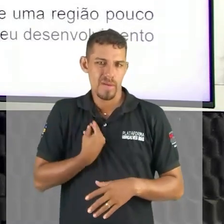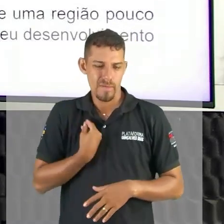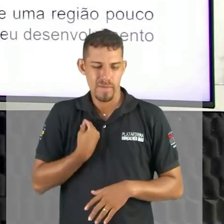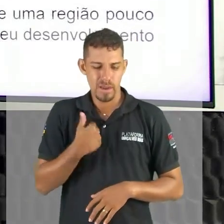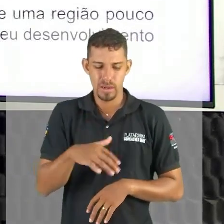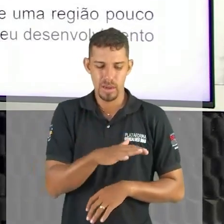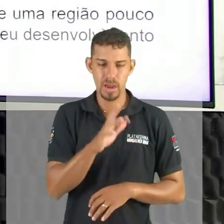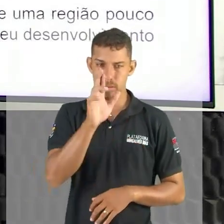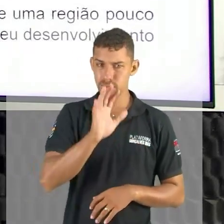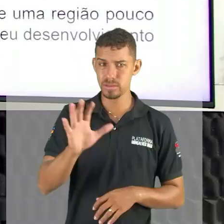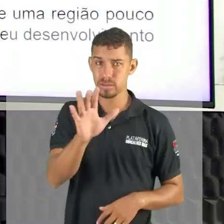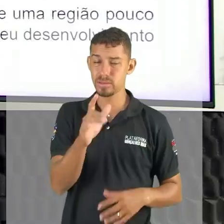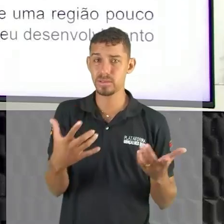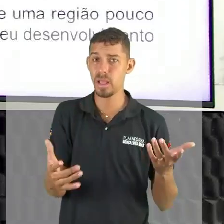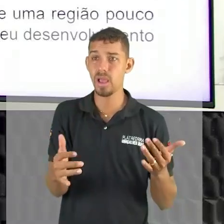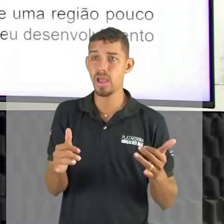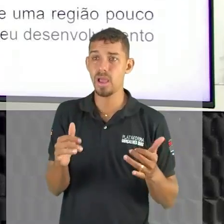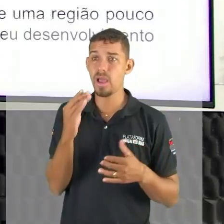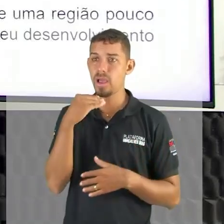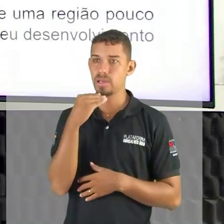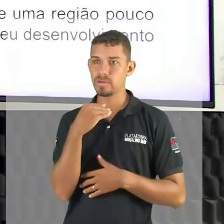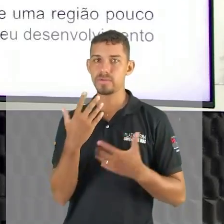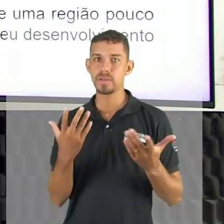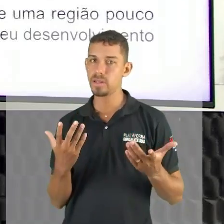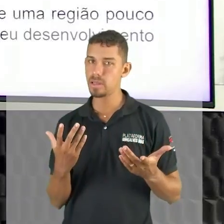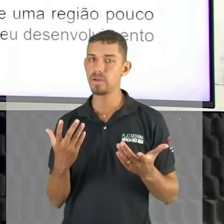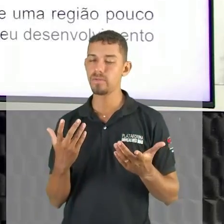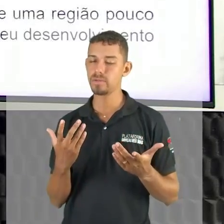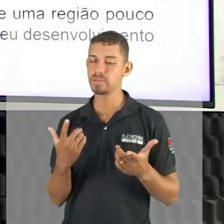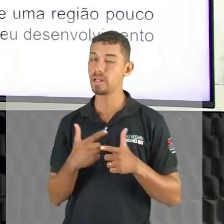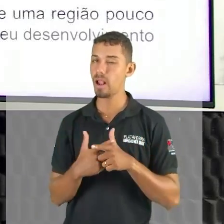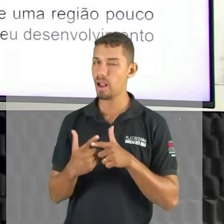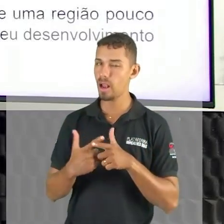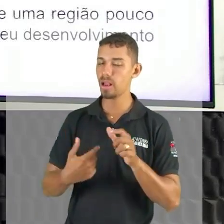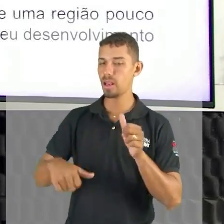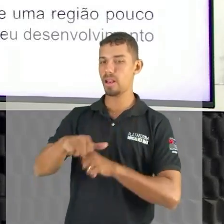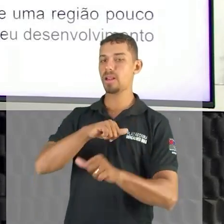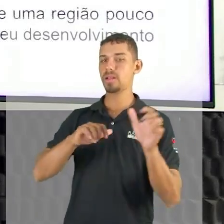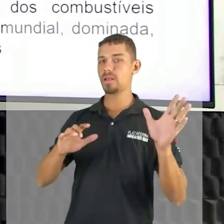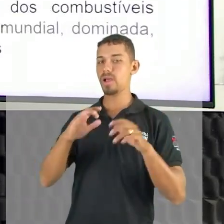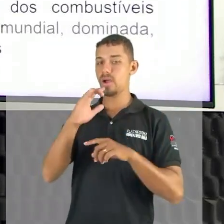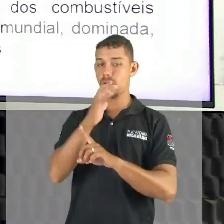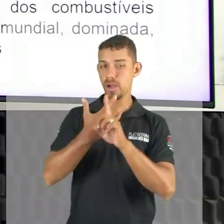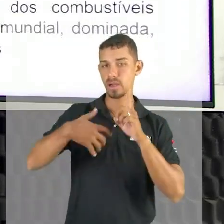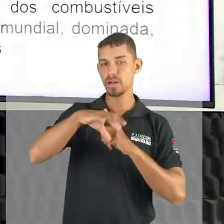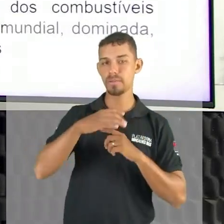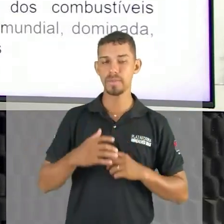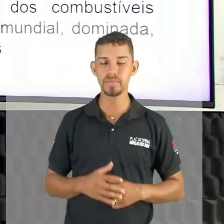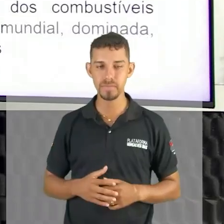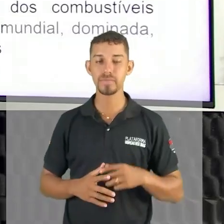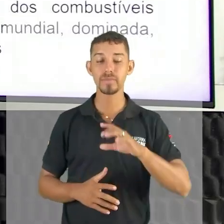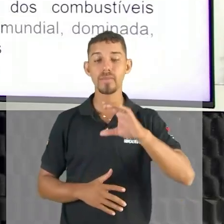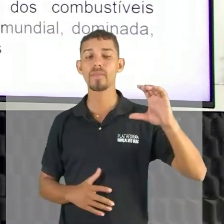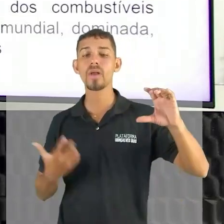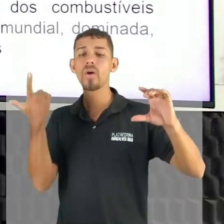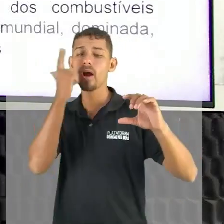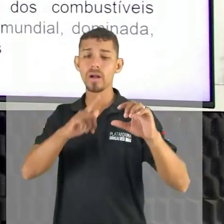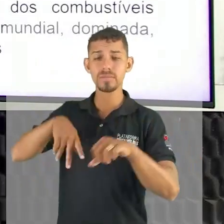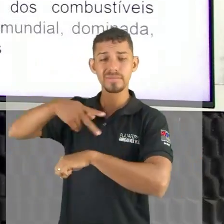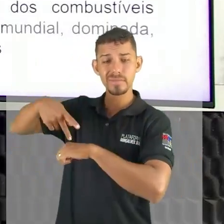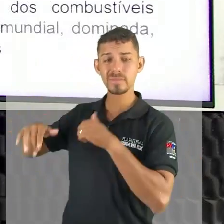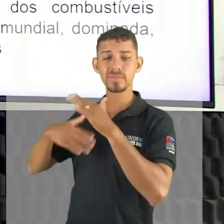uma região que é tão vulnerável. Então isso seria um dano irreversível ao clima. C, garantir aos países